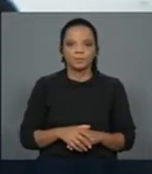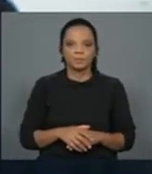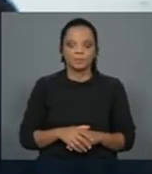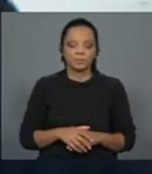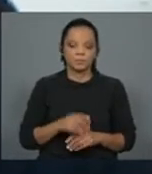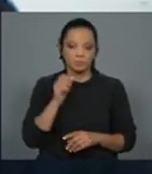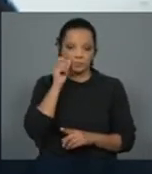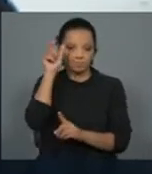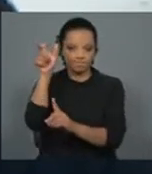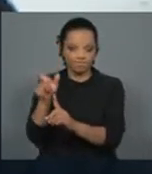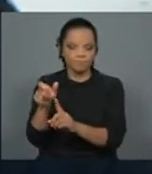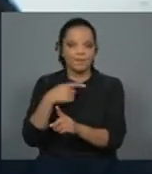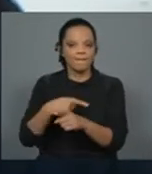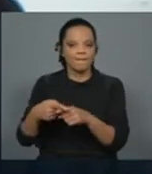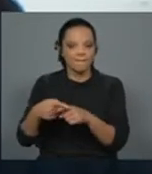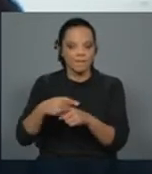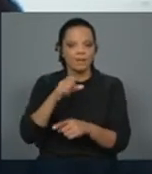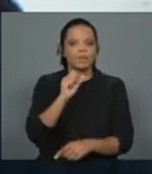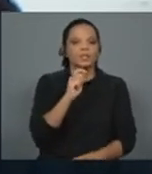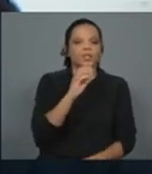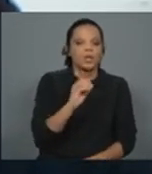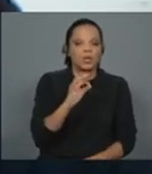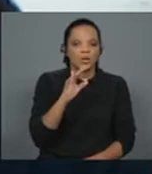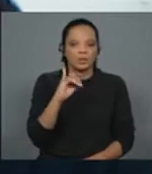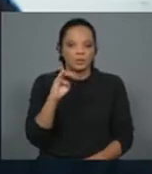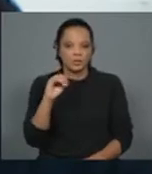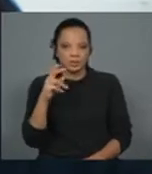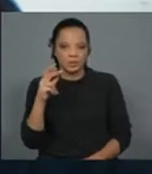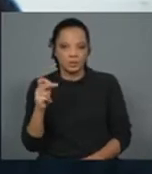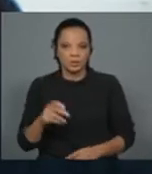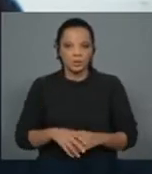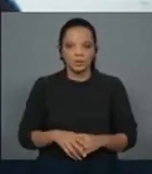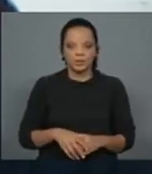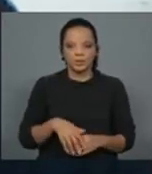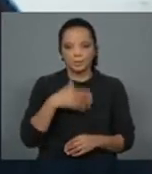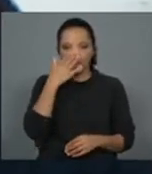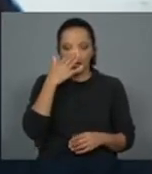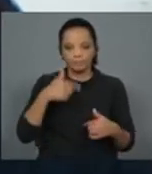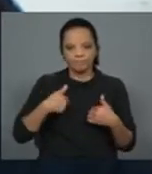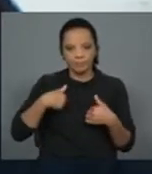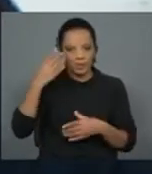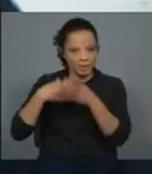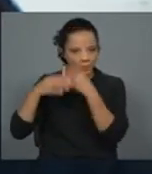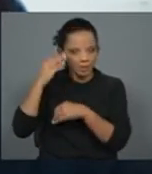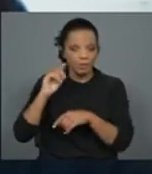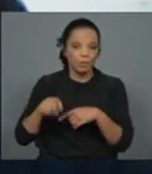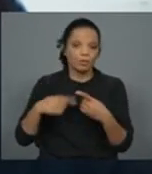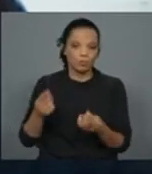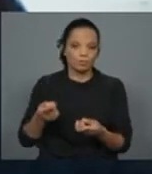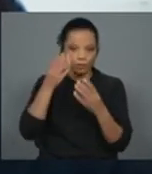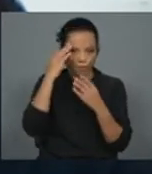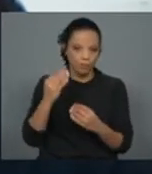Ele sempre se interessou pela geofísica, portanto, é uma espécie de autodidata, embora depois vá desenvolver